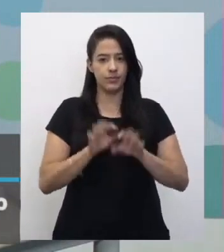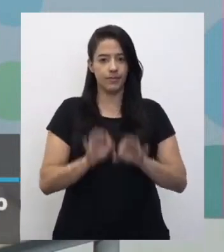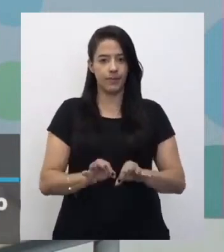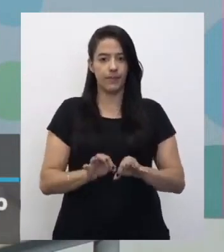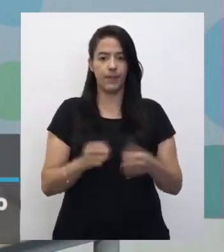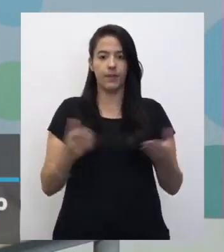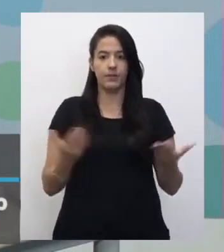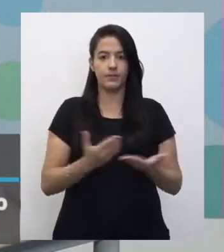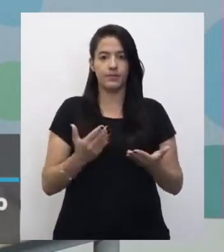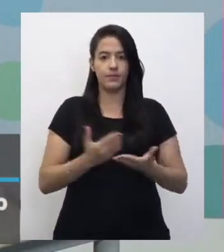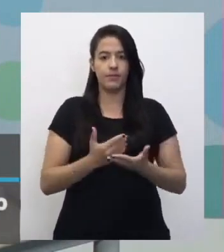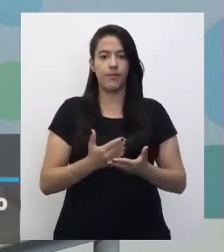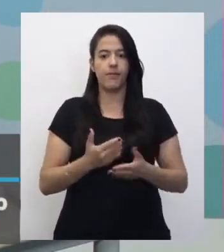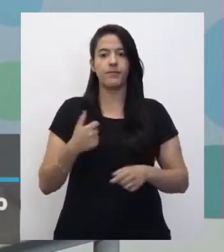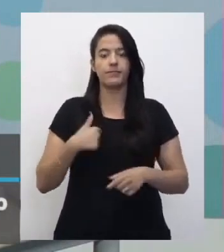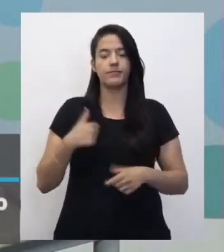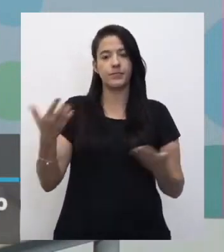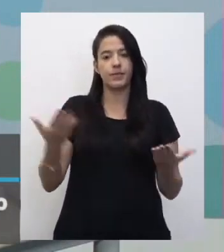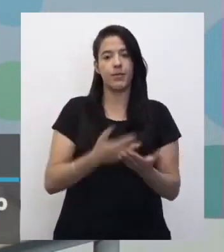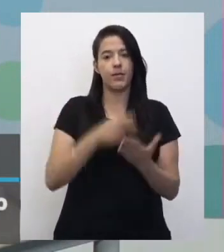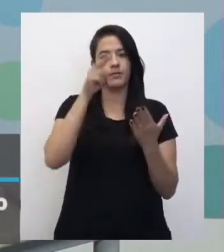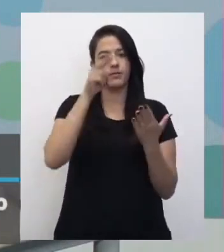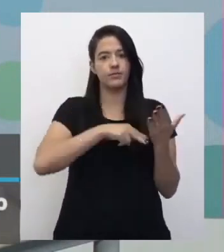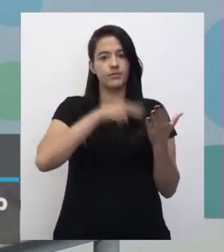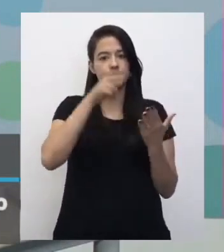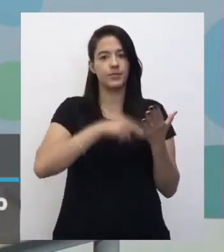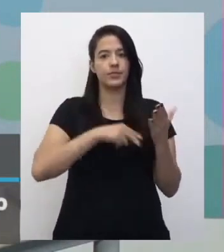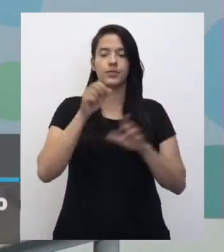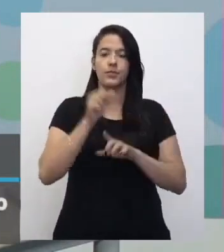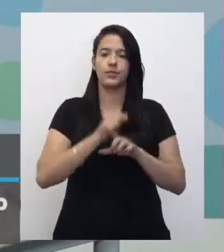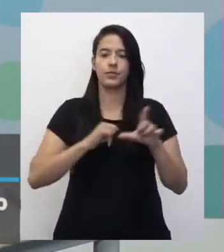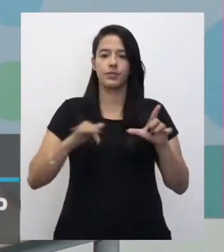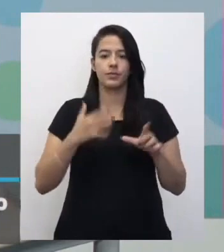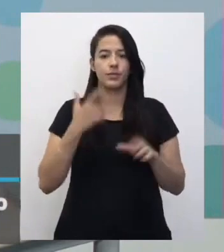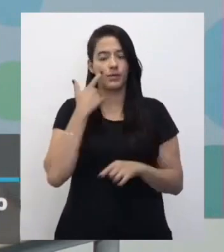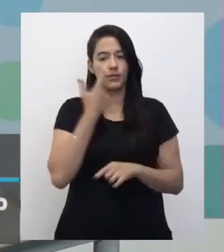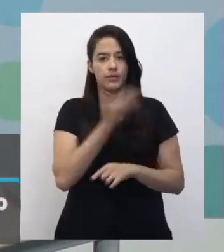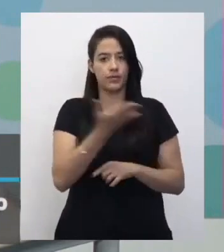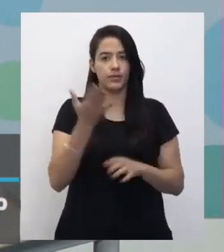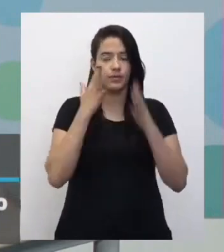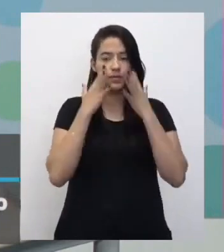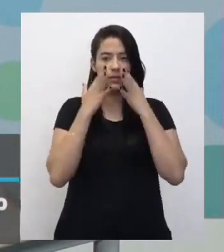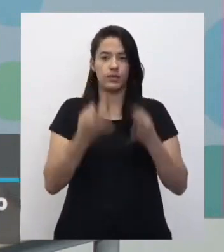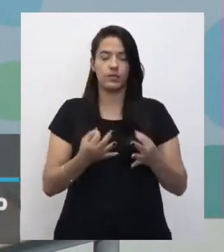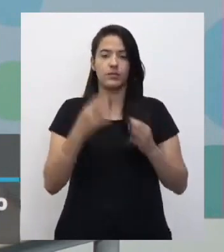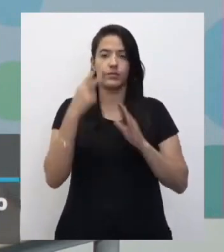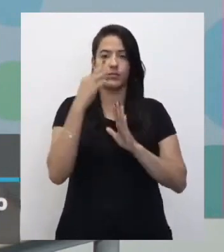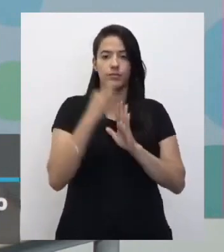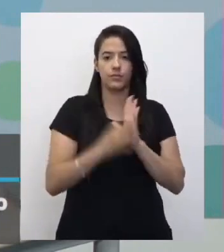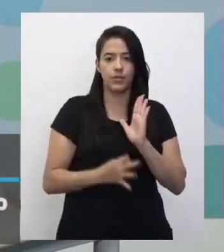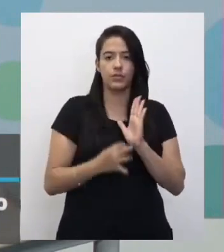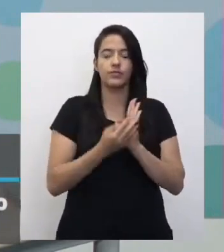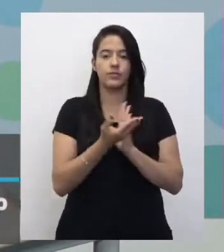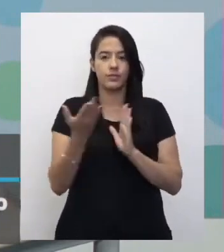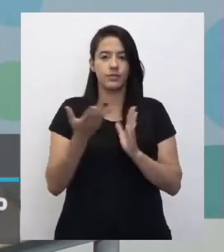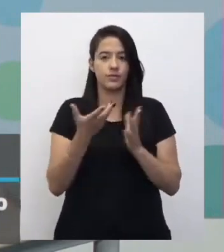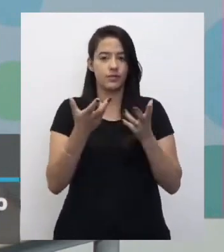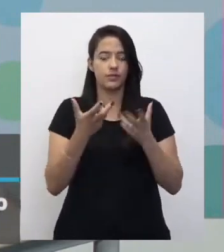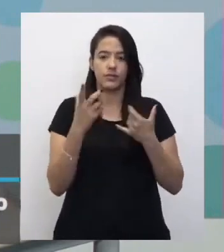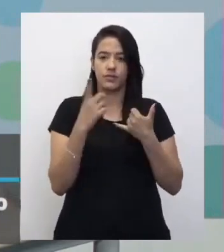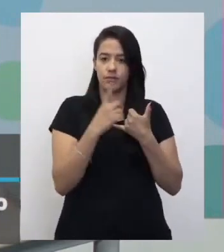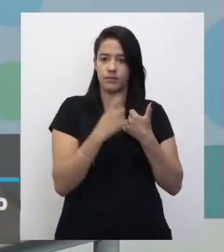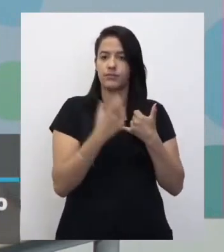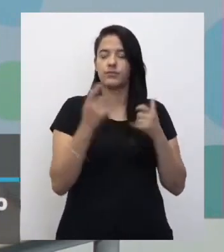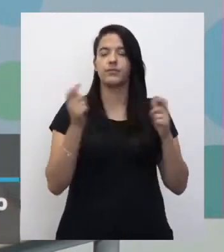fazer agora um momento de leitura compartilhada. Prestem bem atenção no texto. Quem quiser tirar print da tela